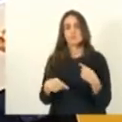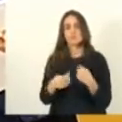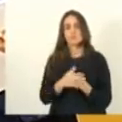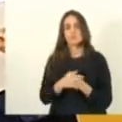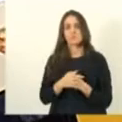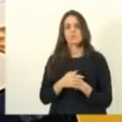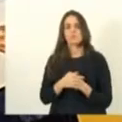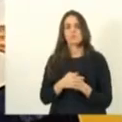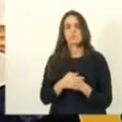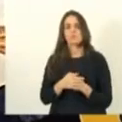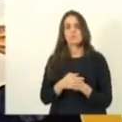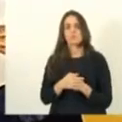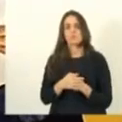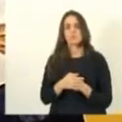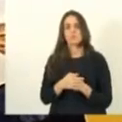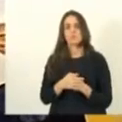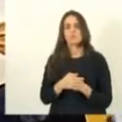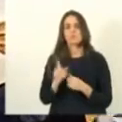os servidores,